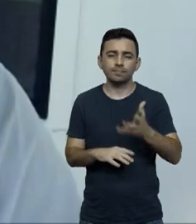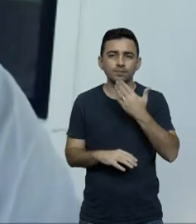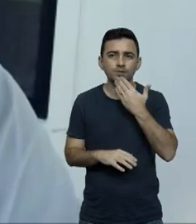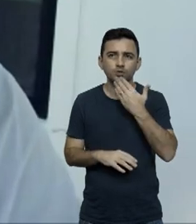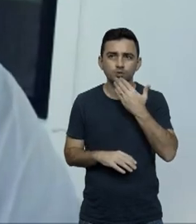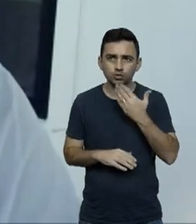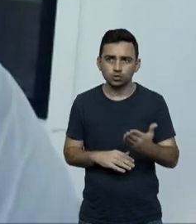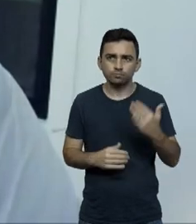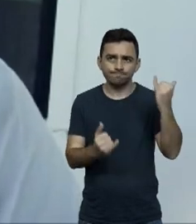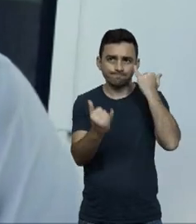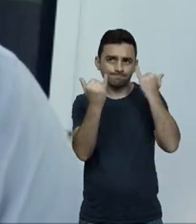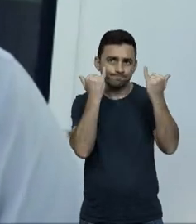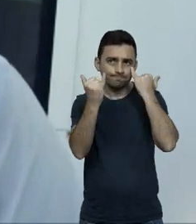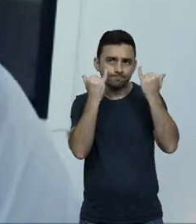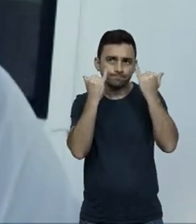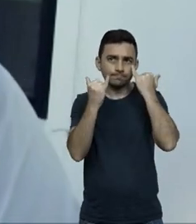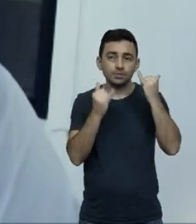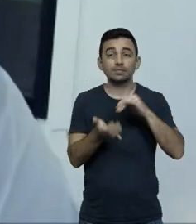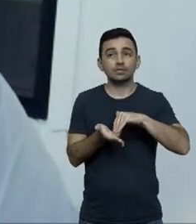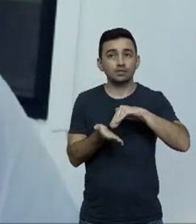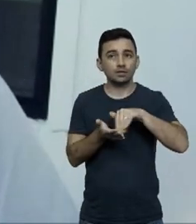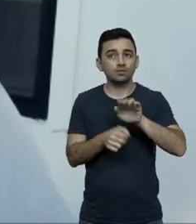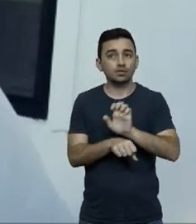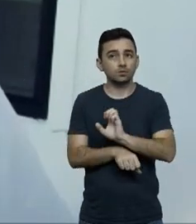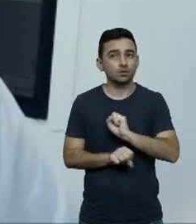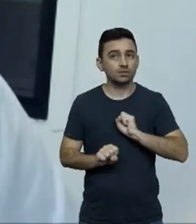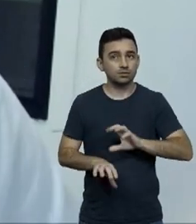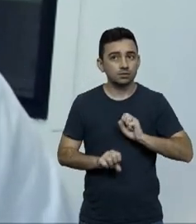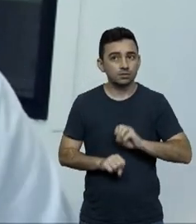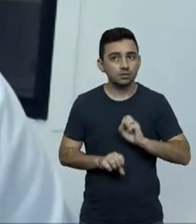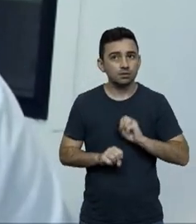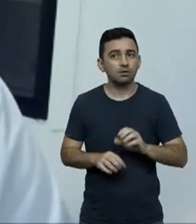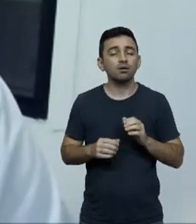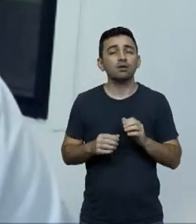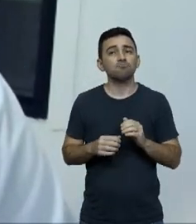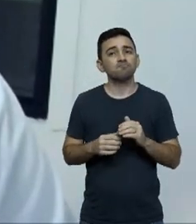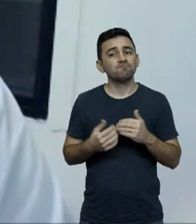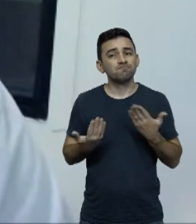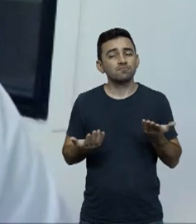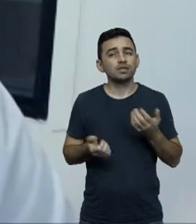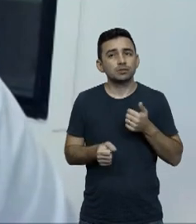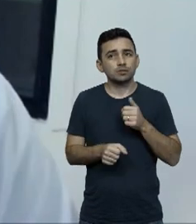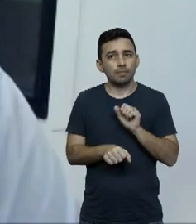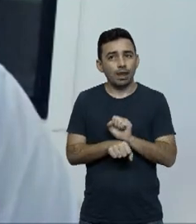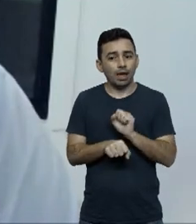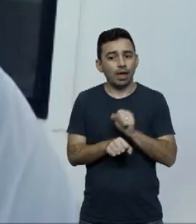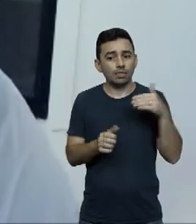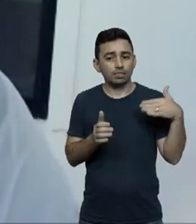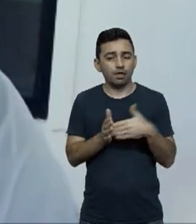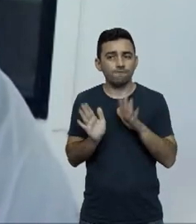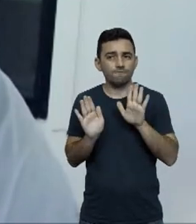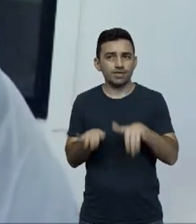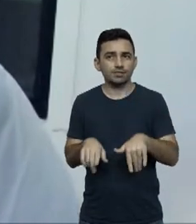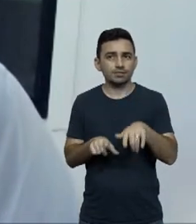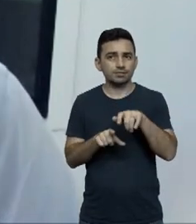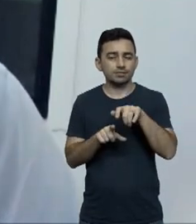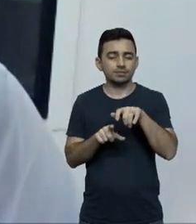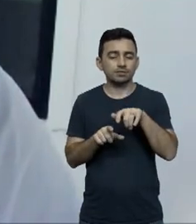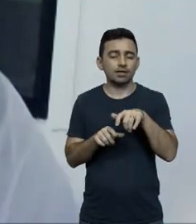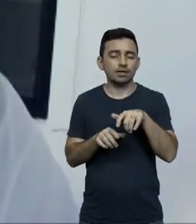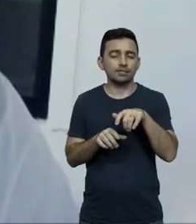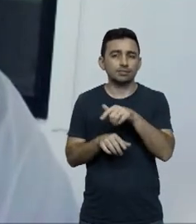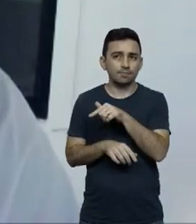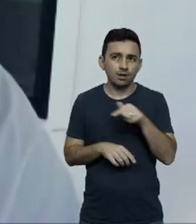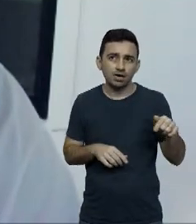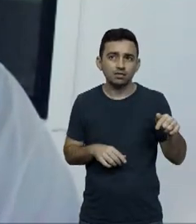mais informações a fabricação que acredito até o final desta semana mas para dar no início da próxima nós